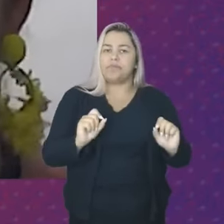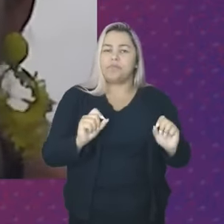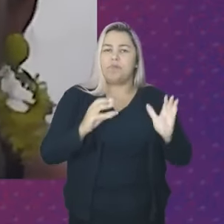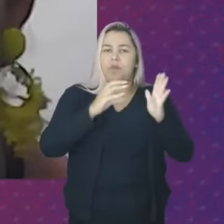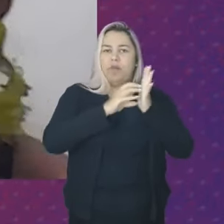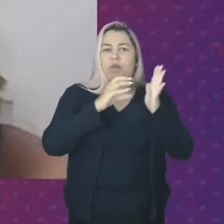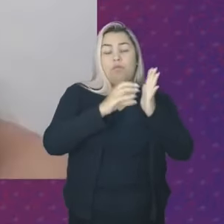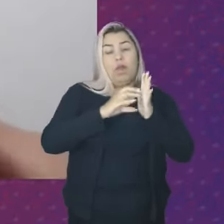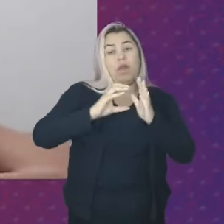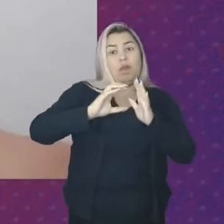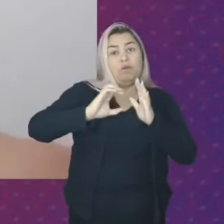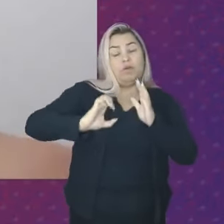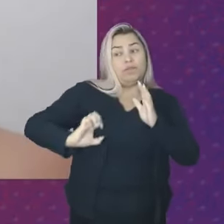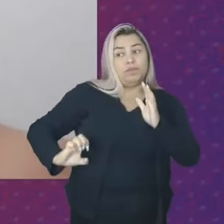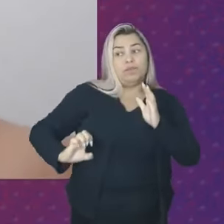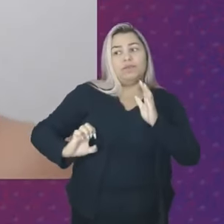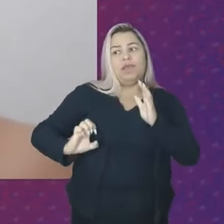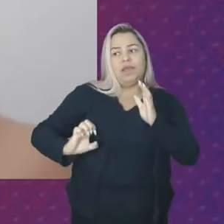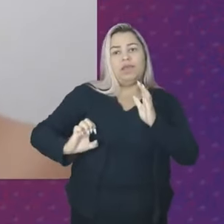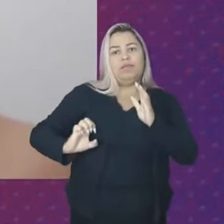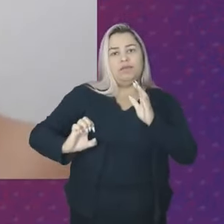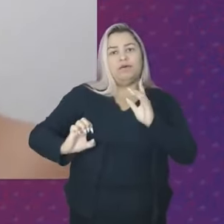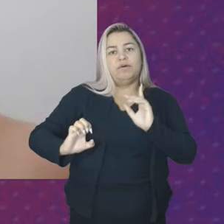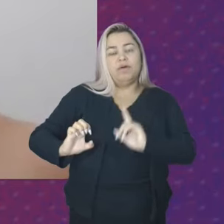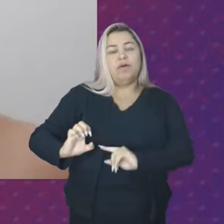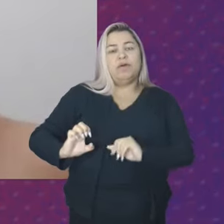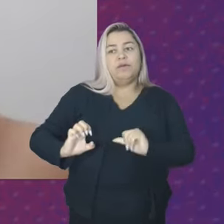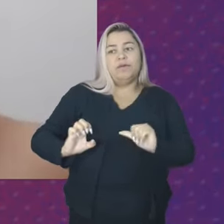de esquerda, tem